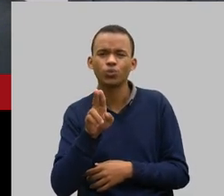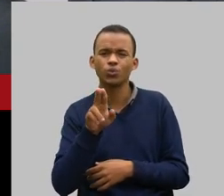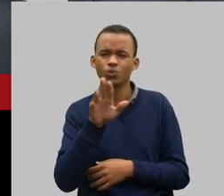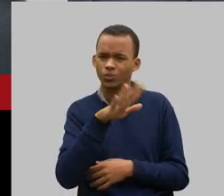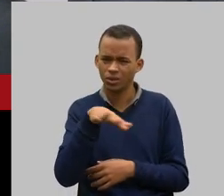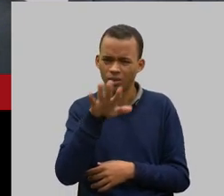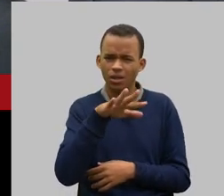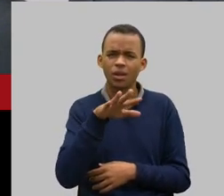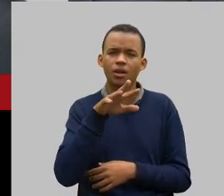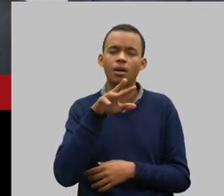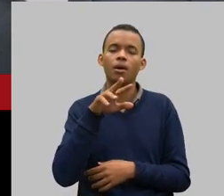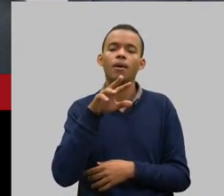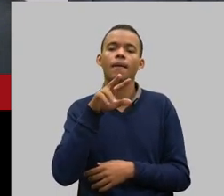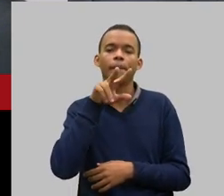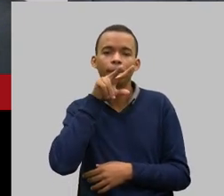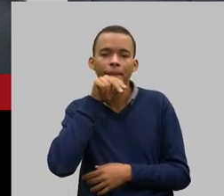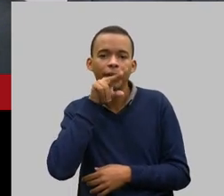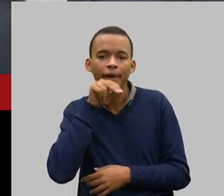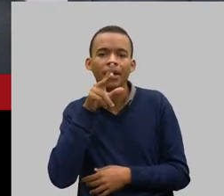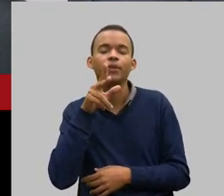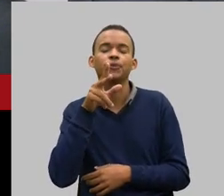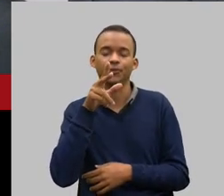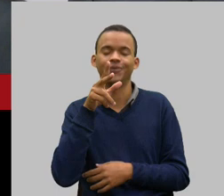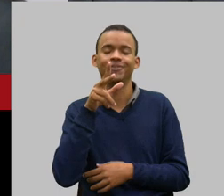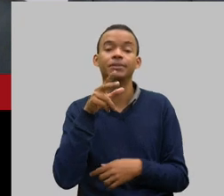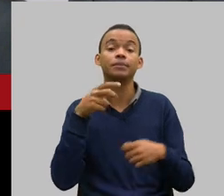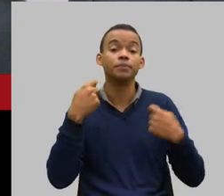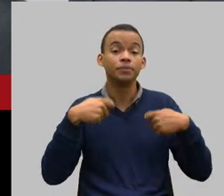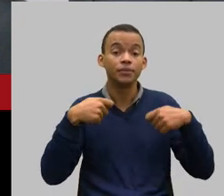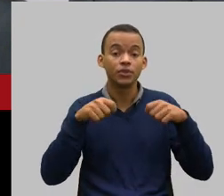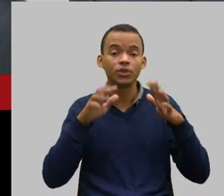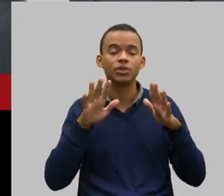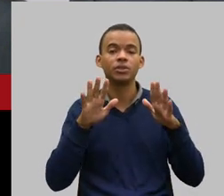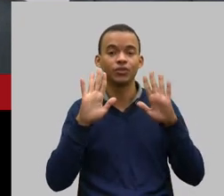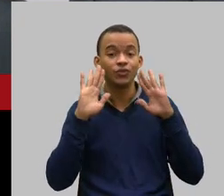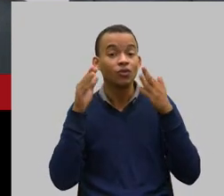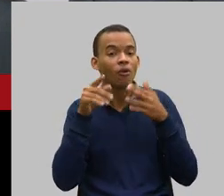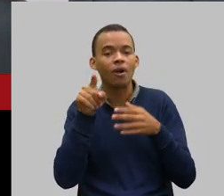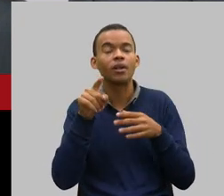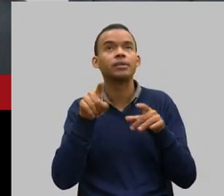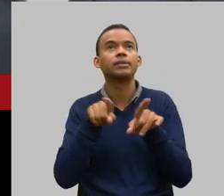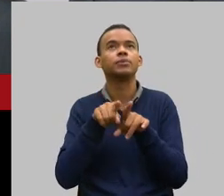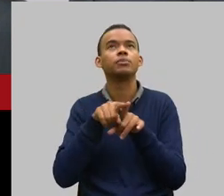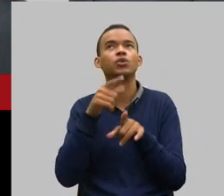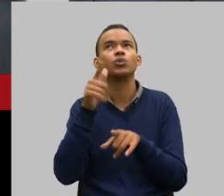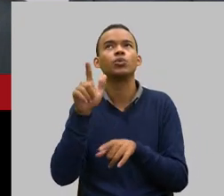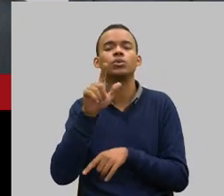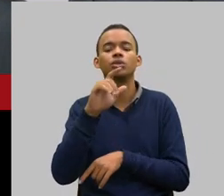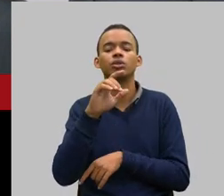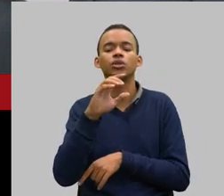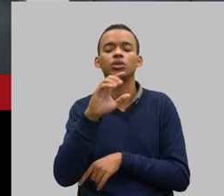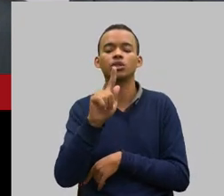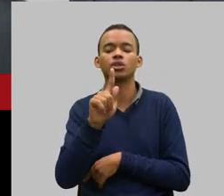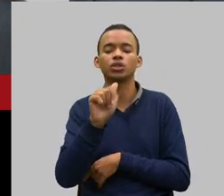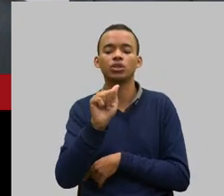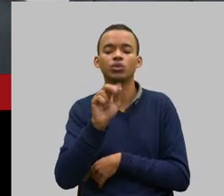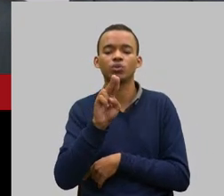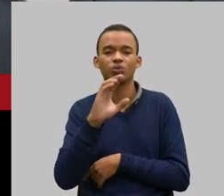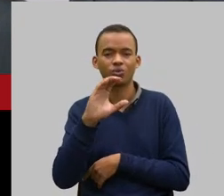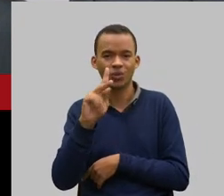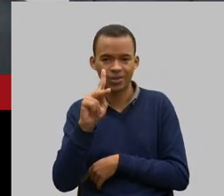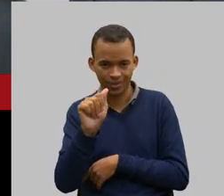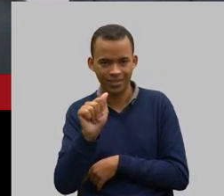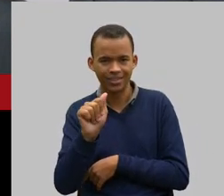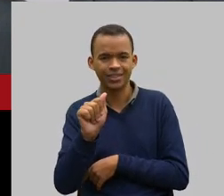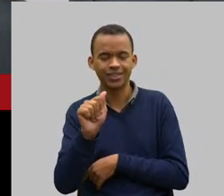de Minas eh Realmente nós precisamos Chapada Gaúcha precisamos também de dar celeridade